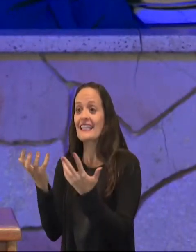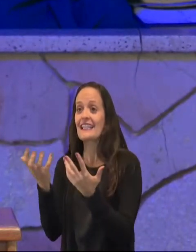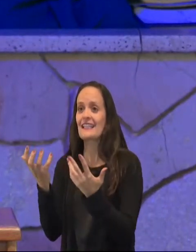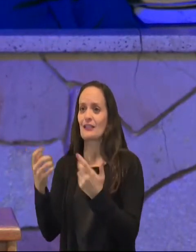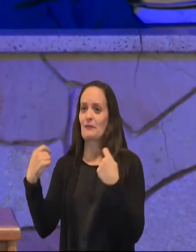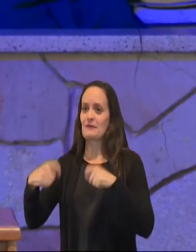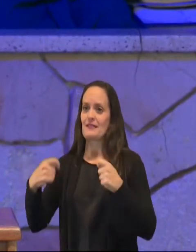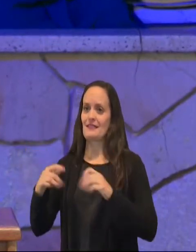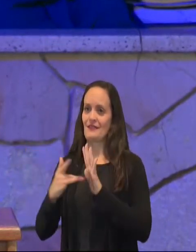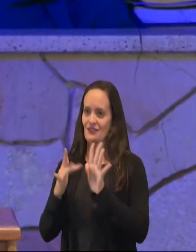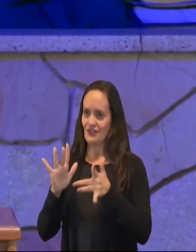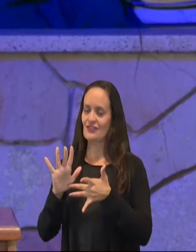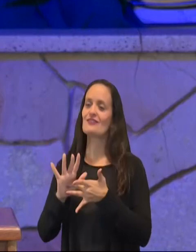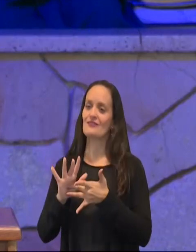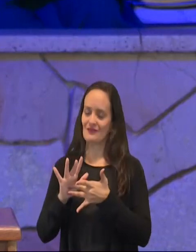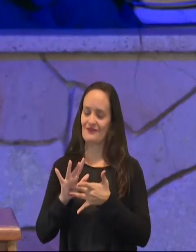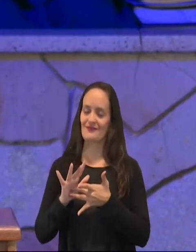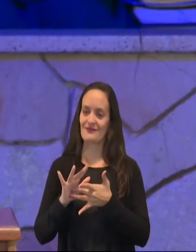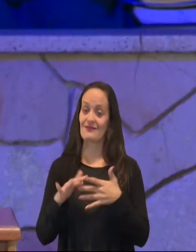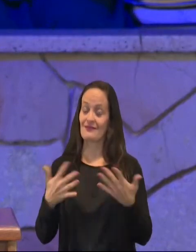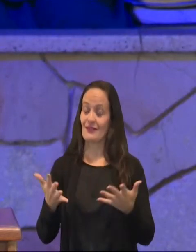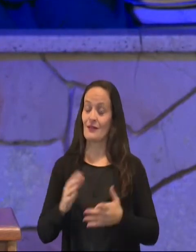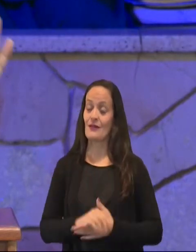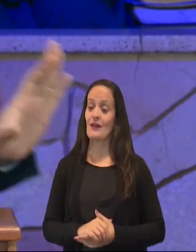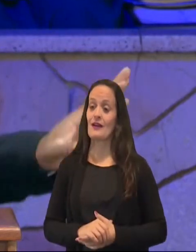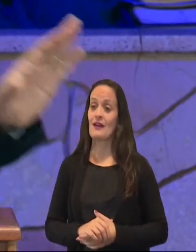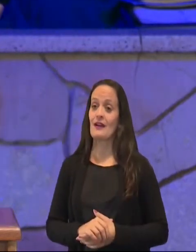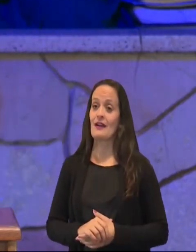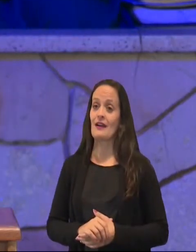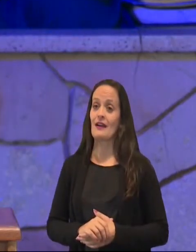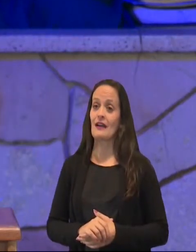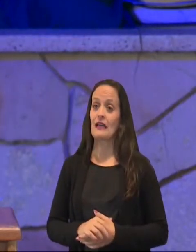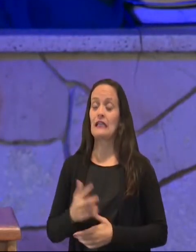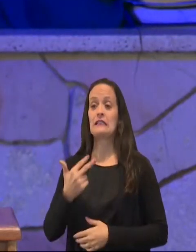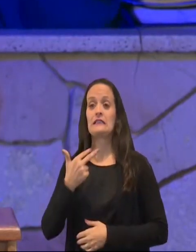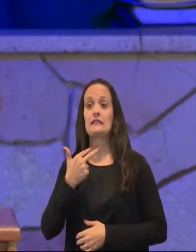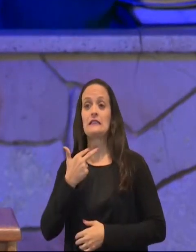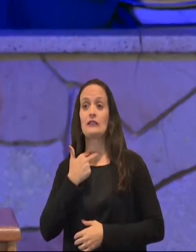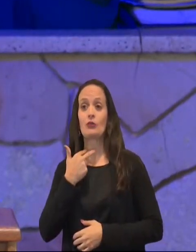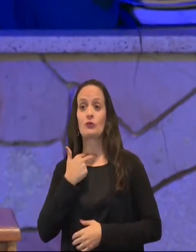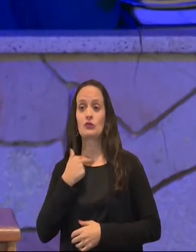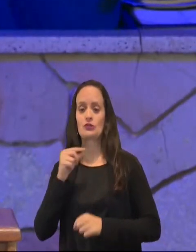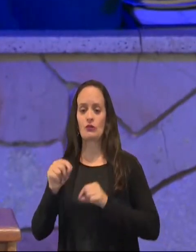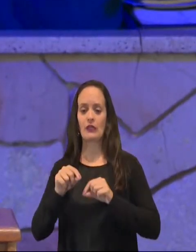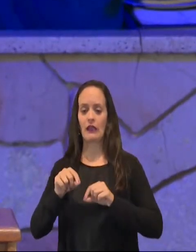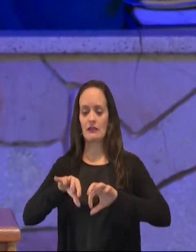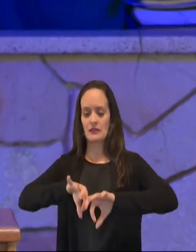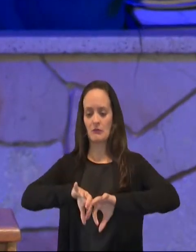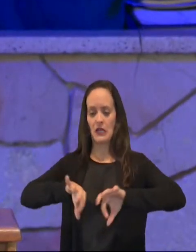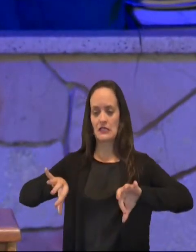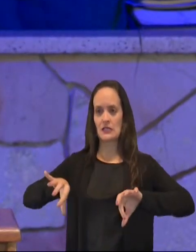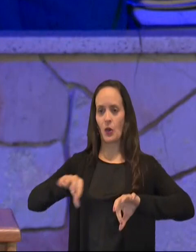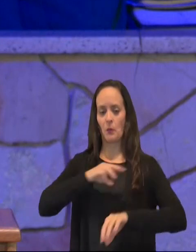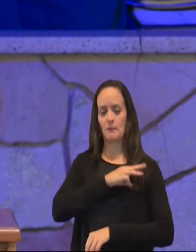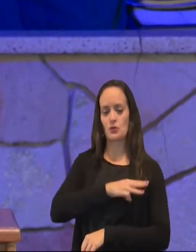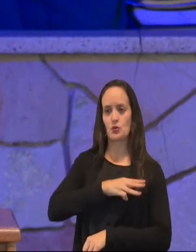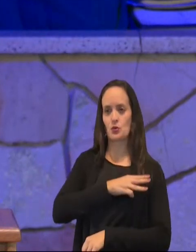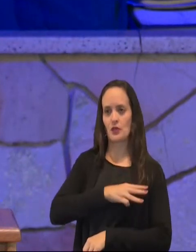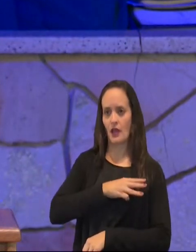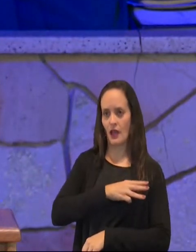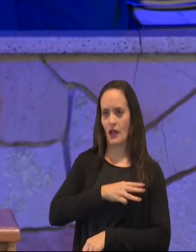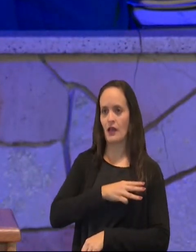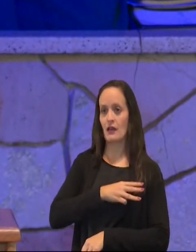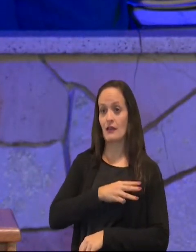ali para ser um motivo de afastamento dos missionários daquela pessoa. Assim como aquela